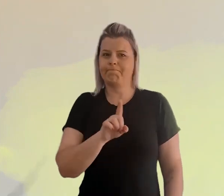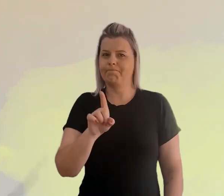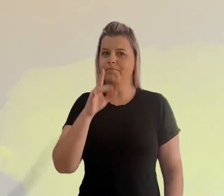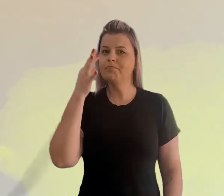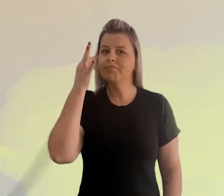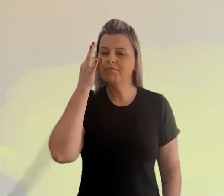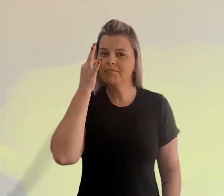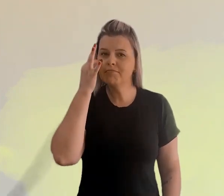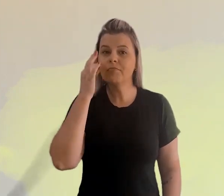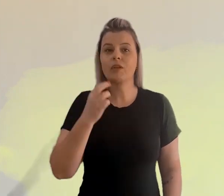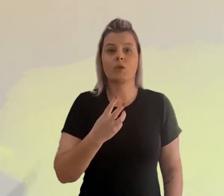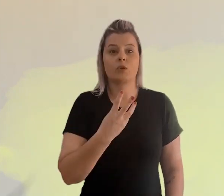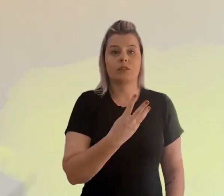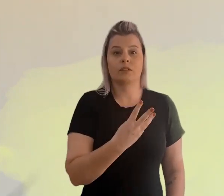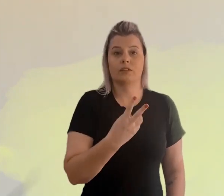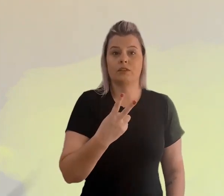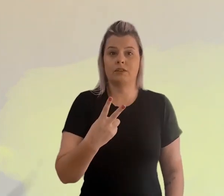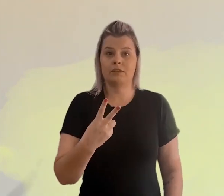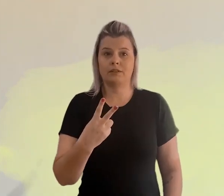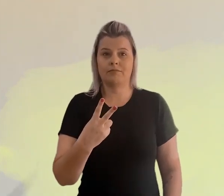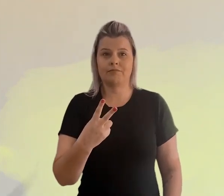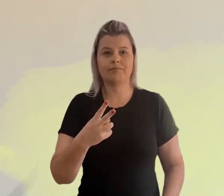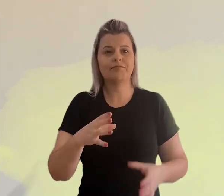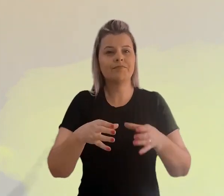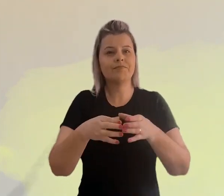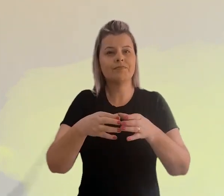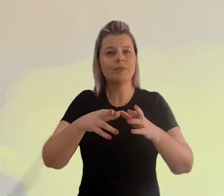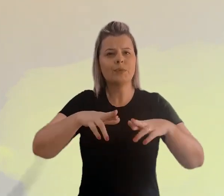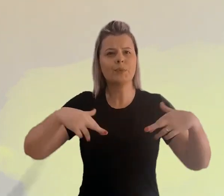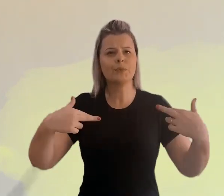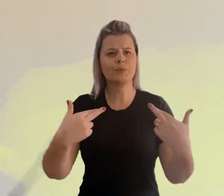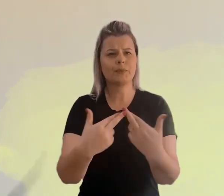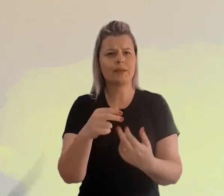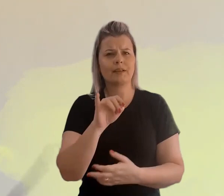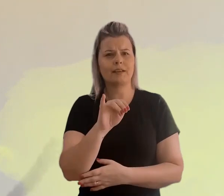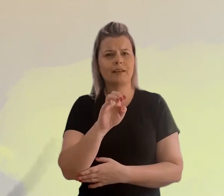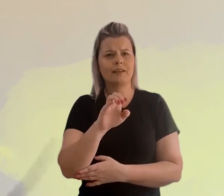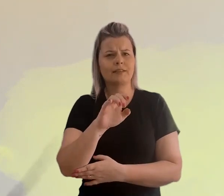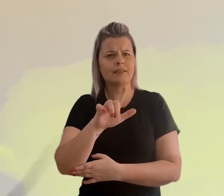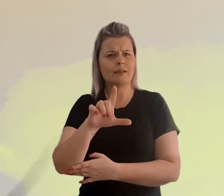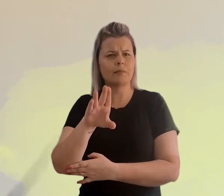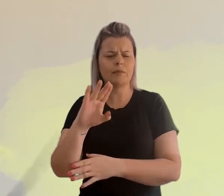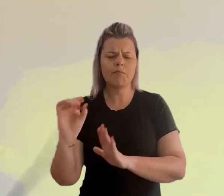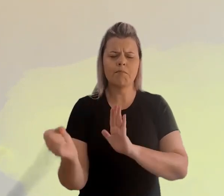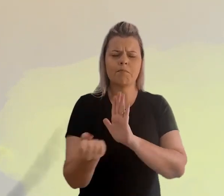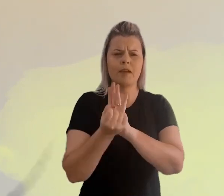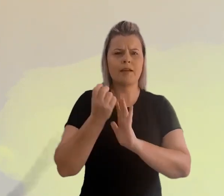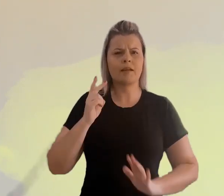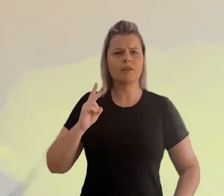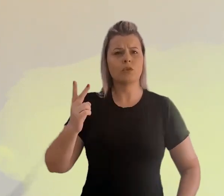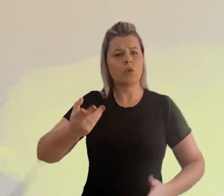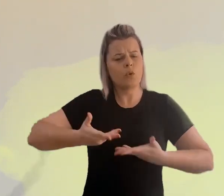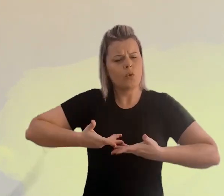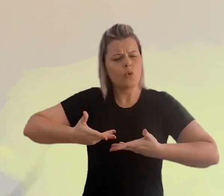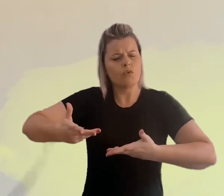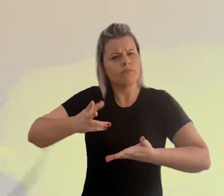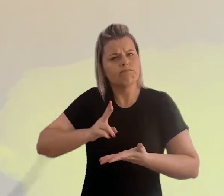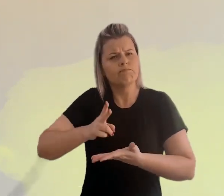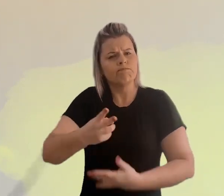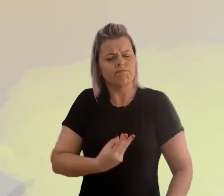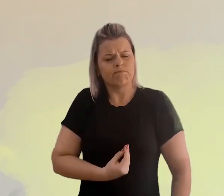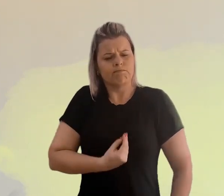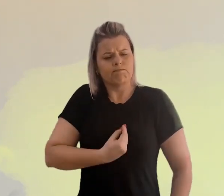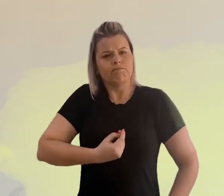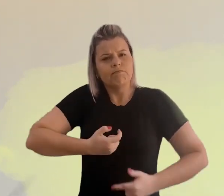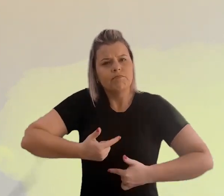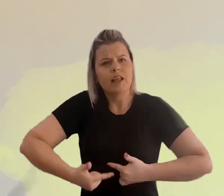maneira não presencial. O 32º Concílio da ISLB é histórico e nos convida a mantermos